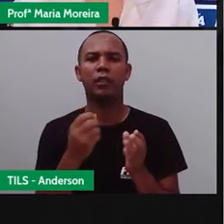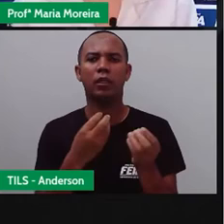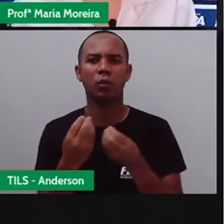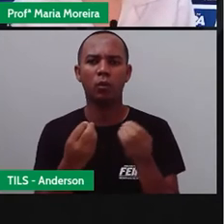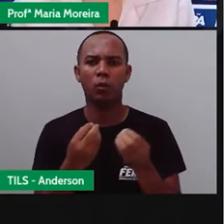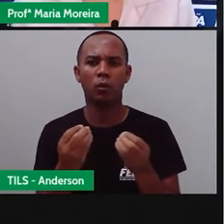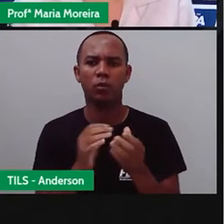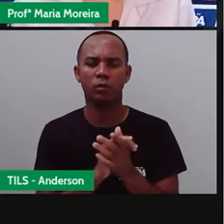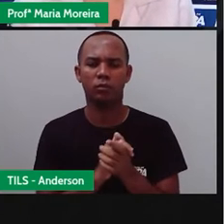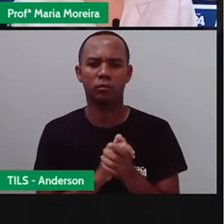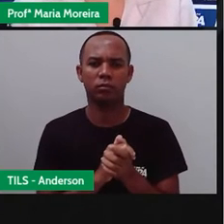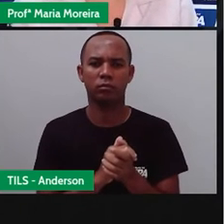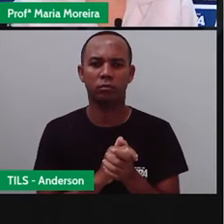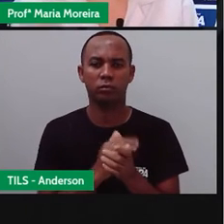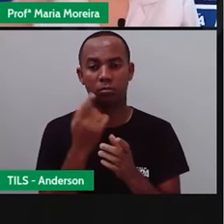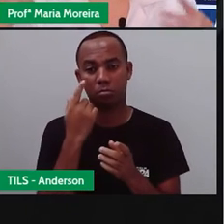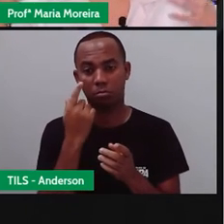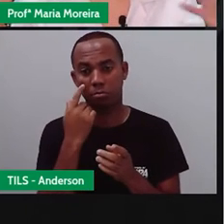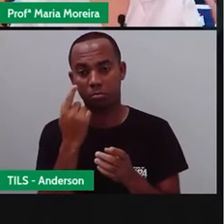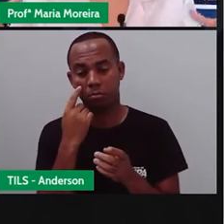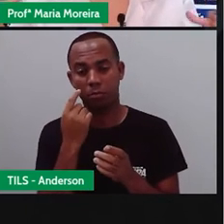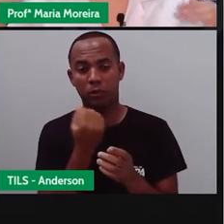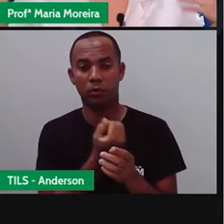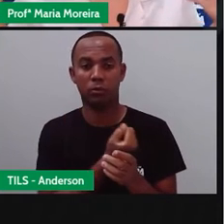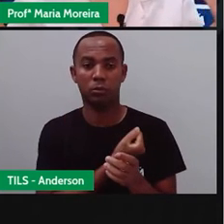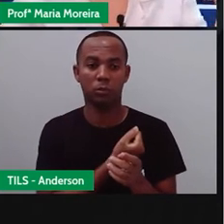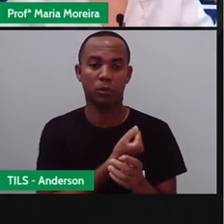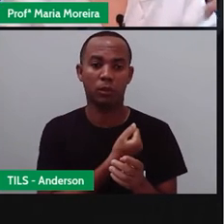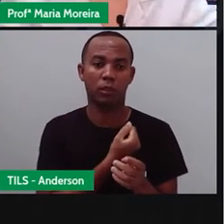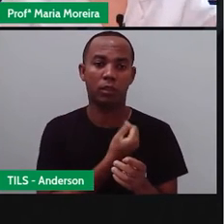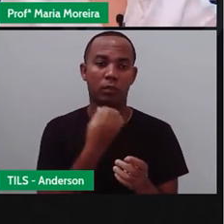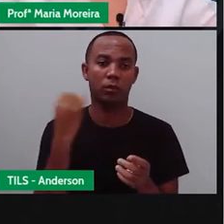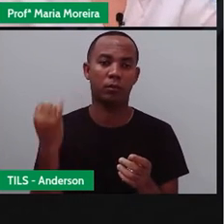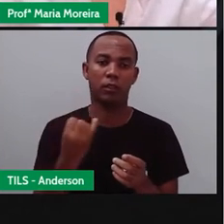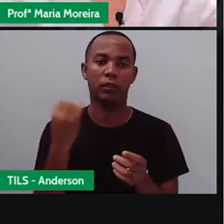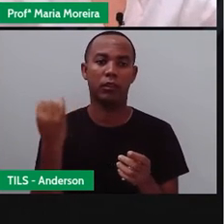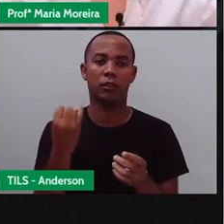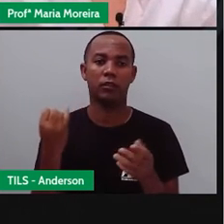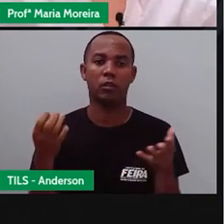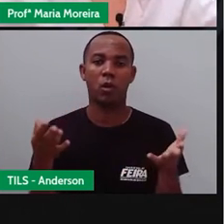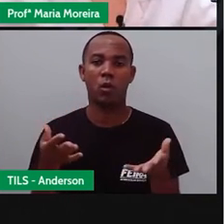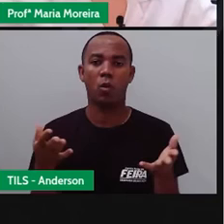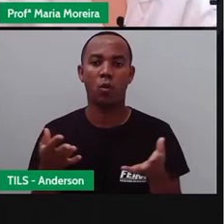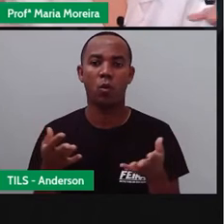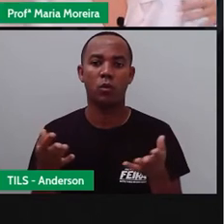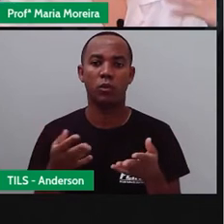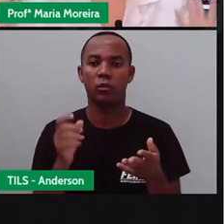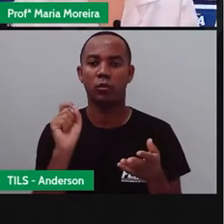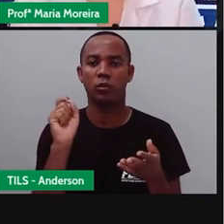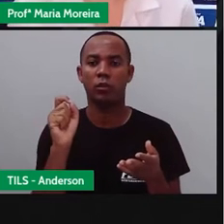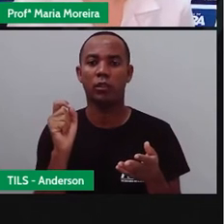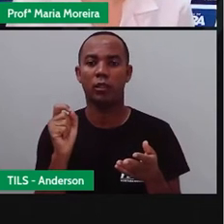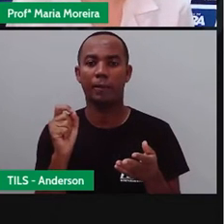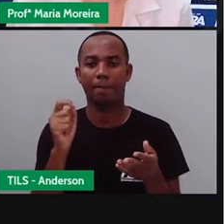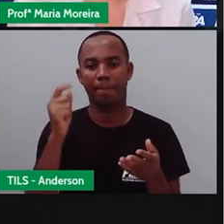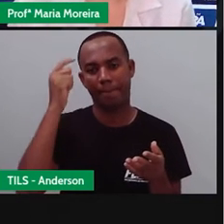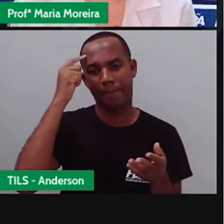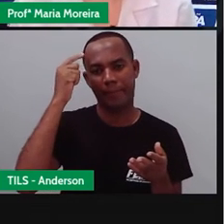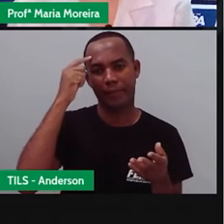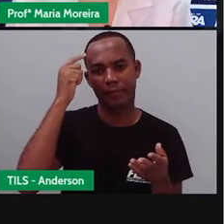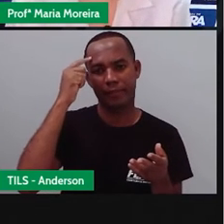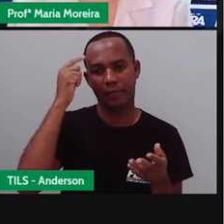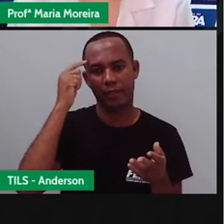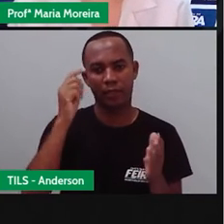Então olha o numeral aí então percebe Olha aí começa a imaginar hoje aí como atividade para vocês comecem a pensar